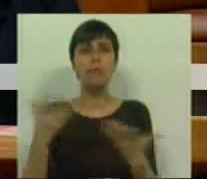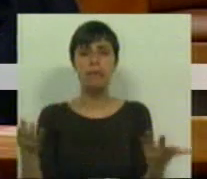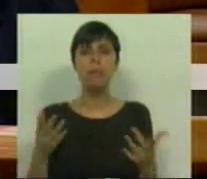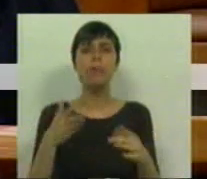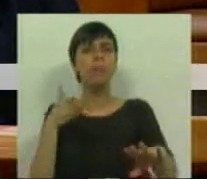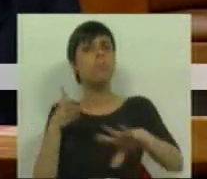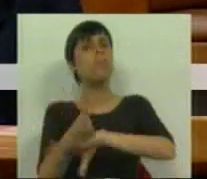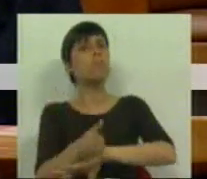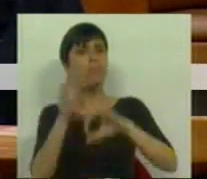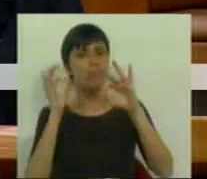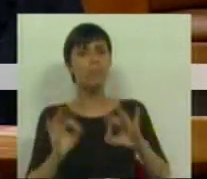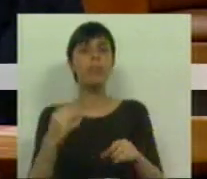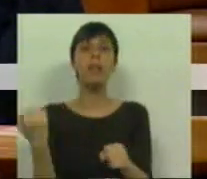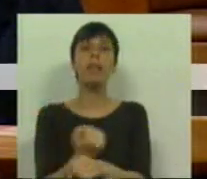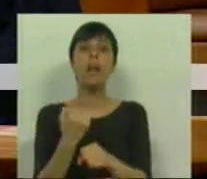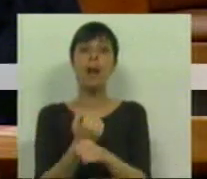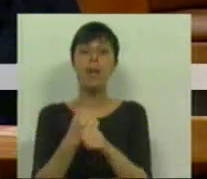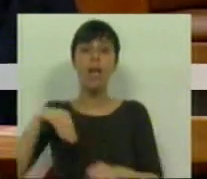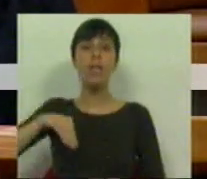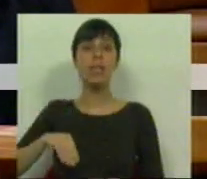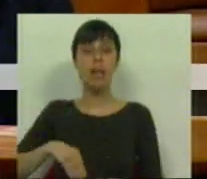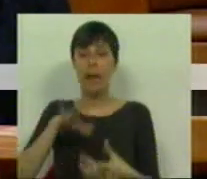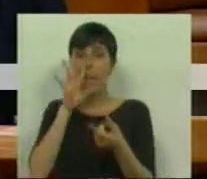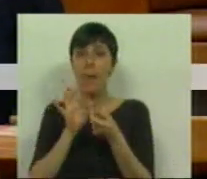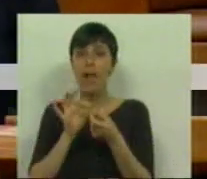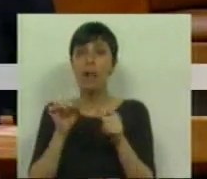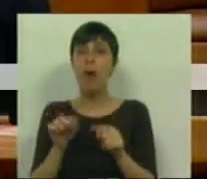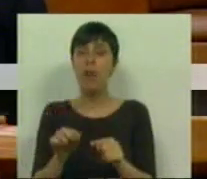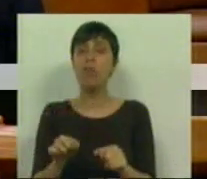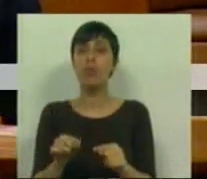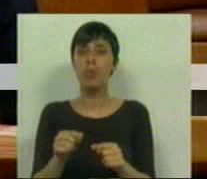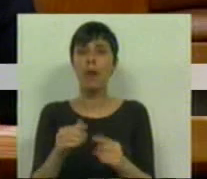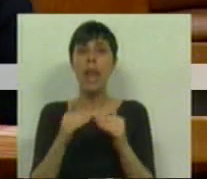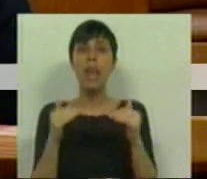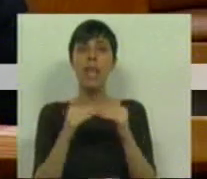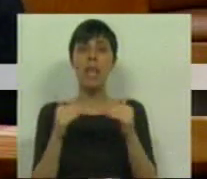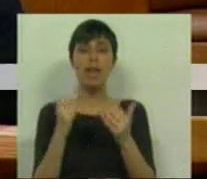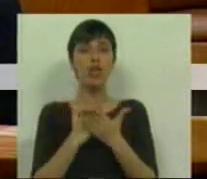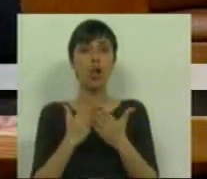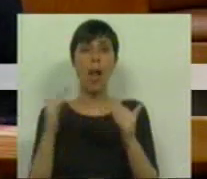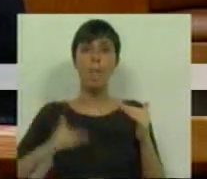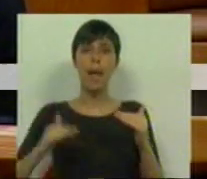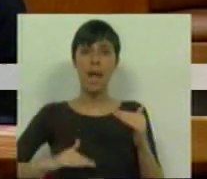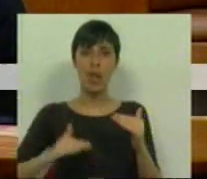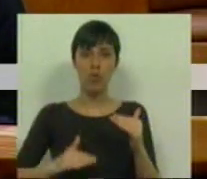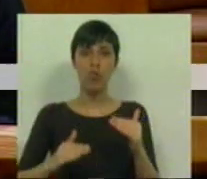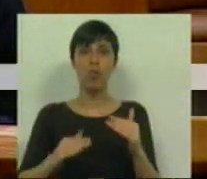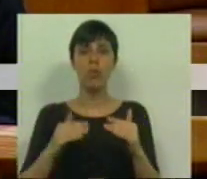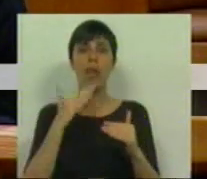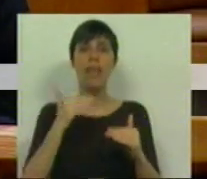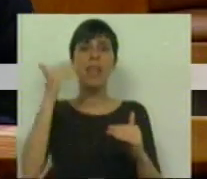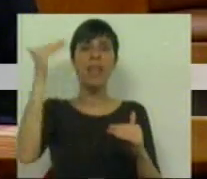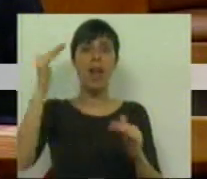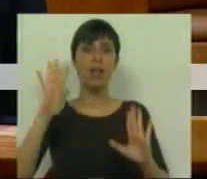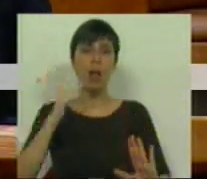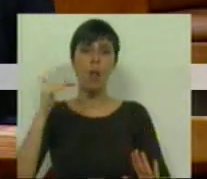ser dirigida aos trabalhadores com salários mais baixos, de menor nível de escolaridade e média etária